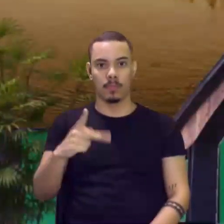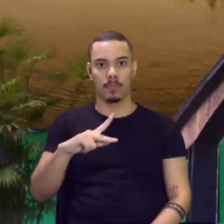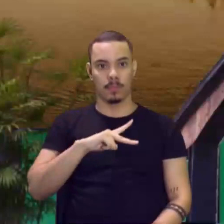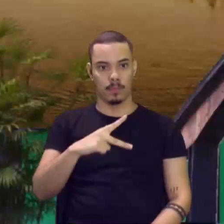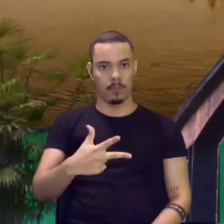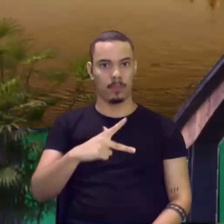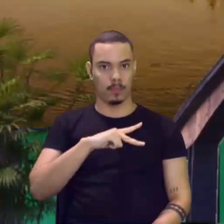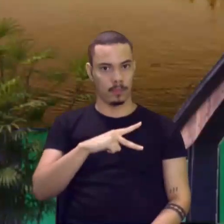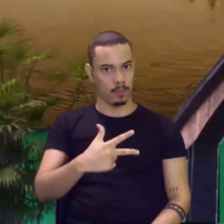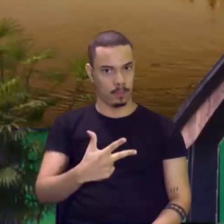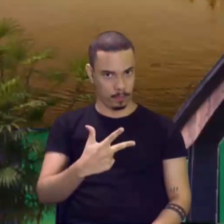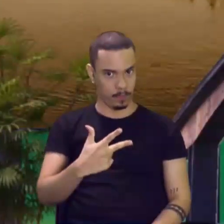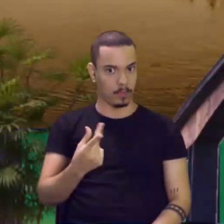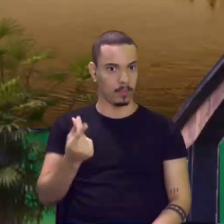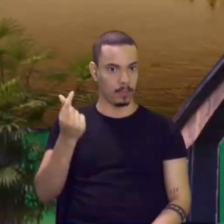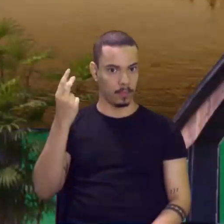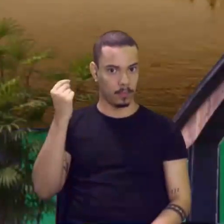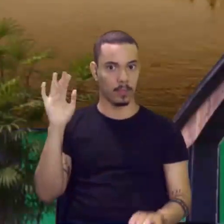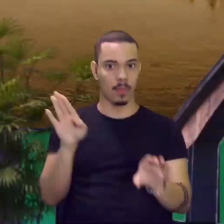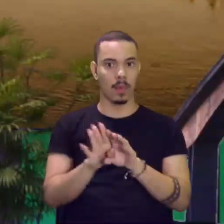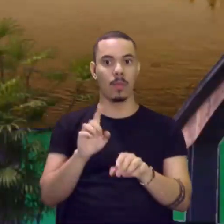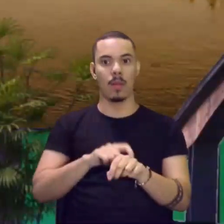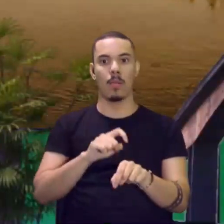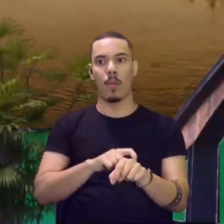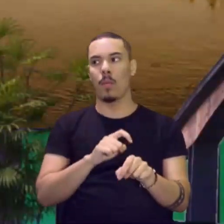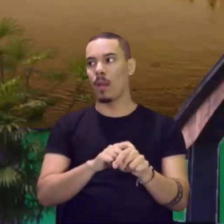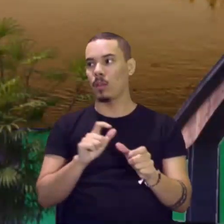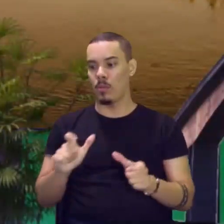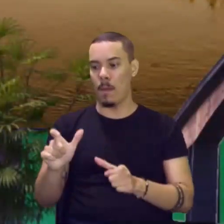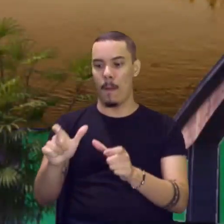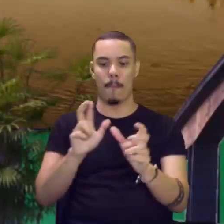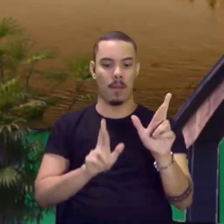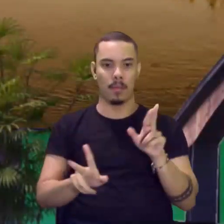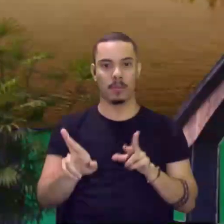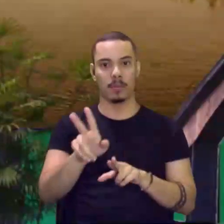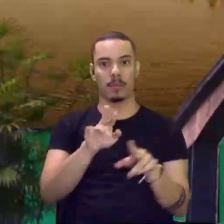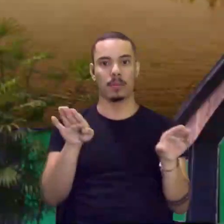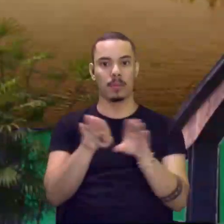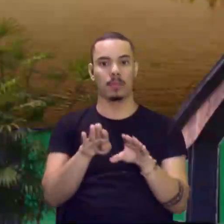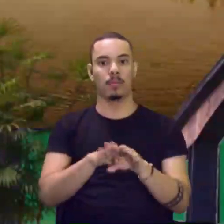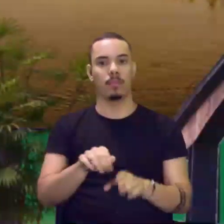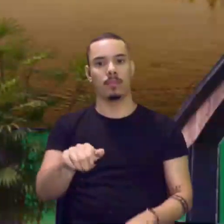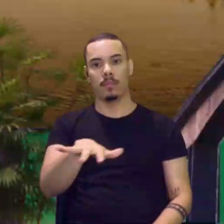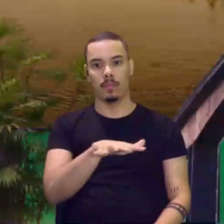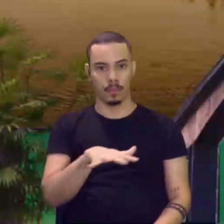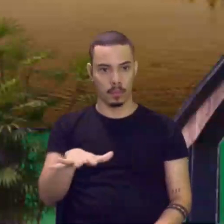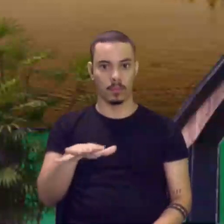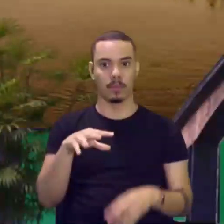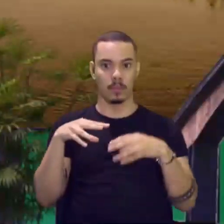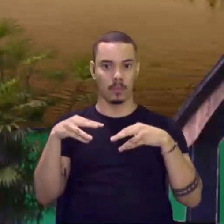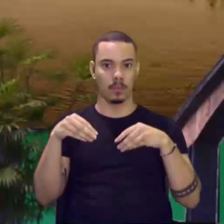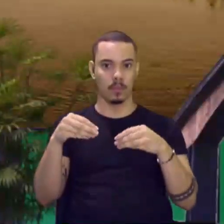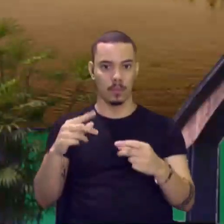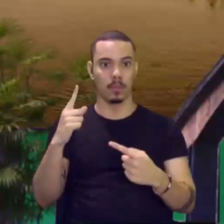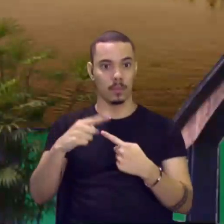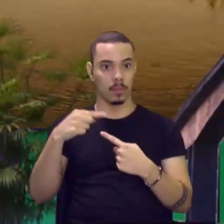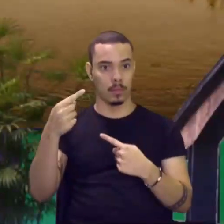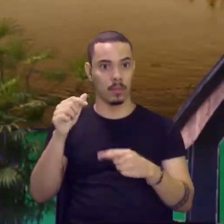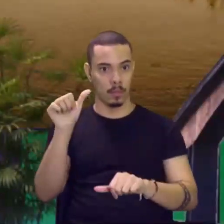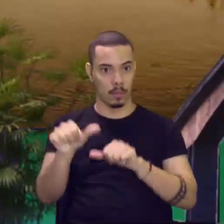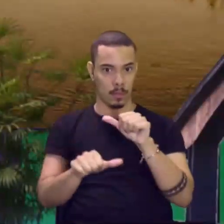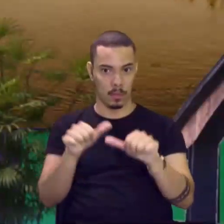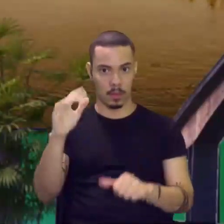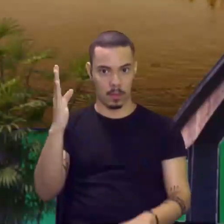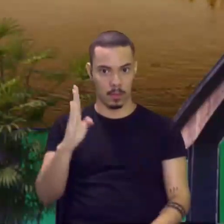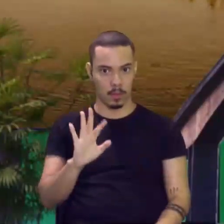então Brasil colônia. Em diferentes momentos. Em diferentes áreas. Em diferentes territórios. Que viriam ser depois as regiões brasileiras.